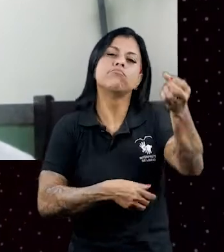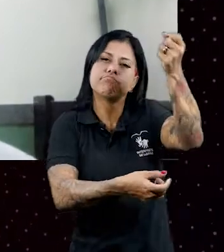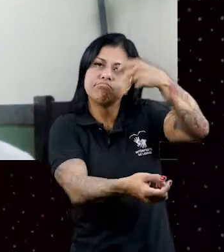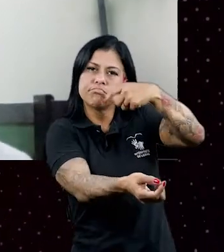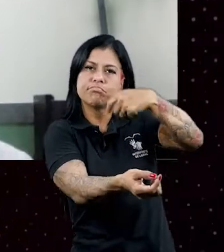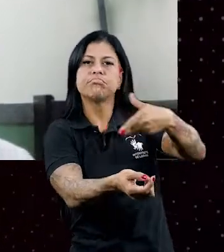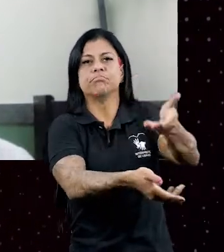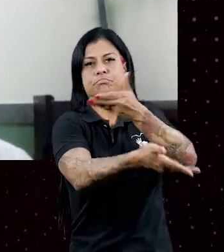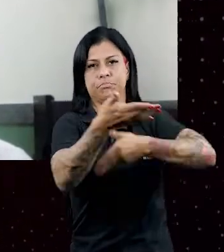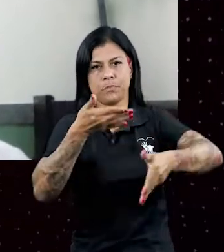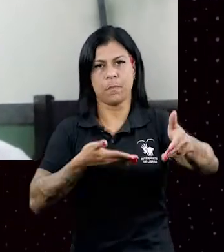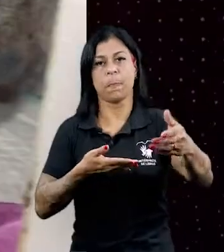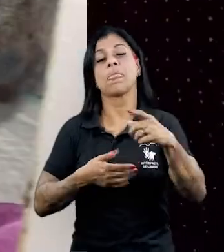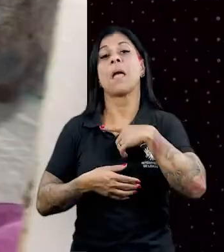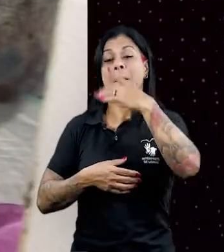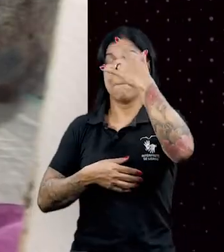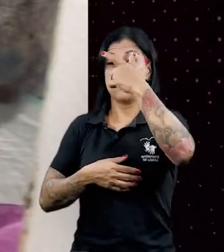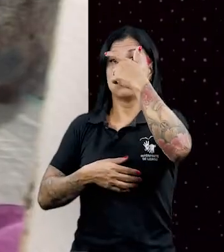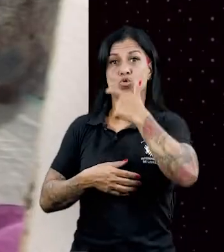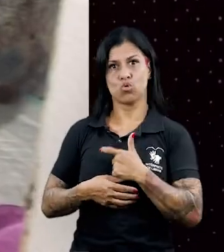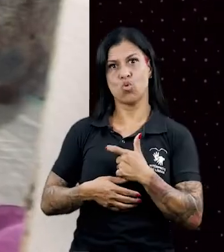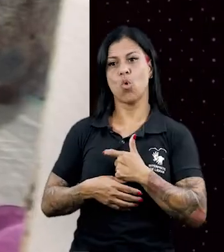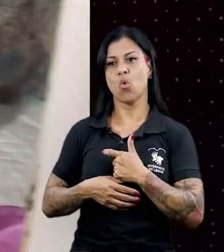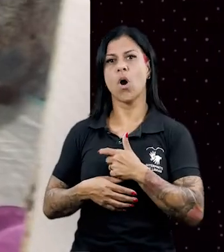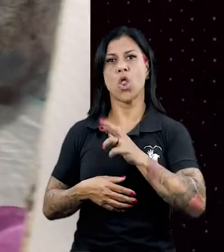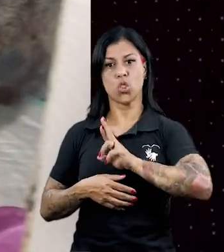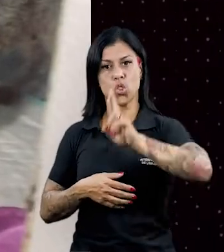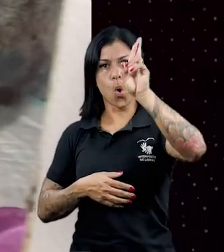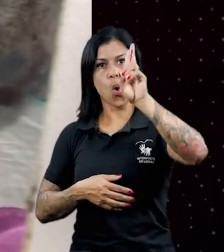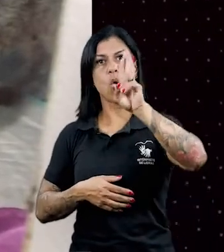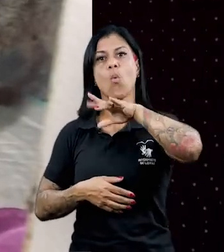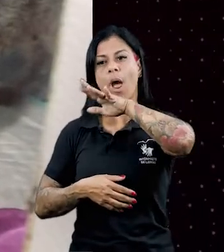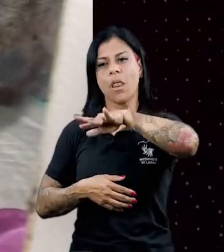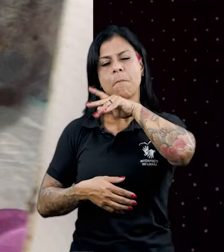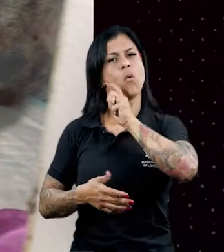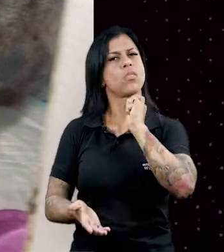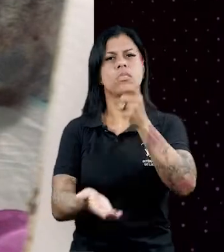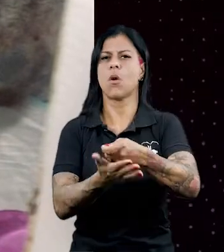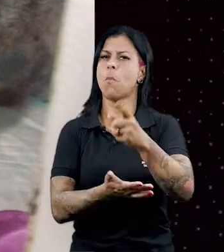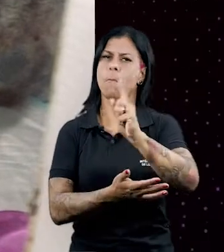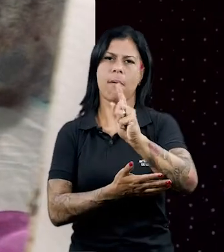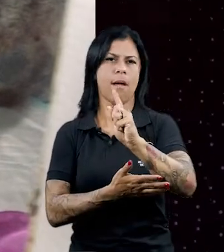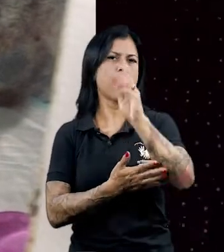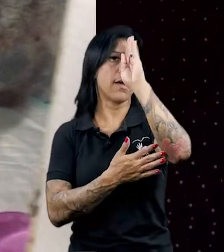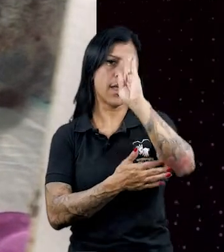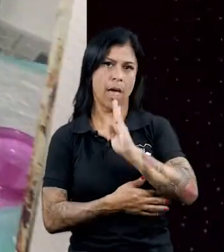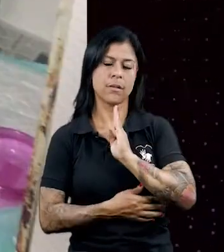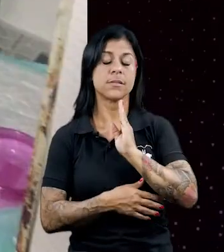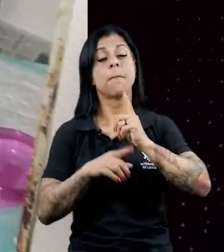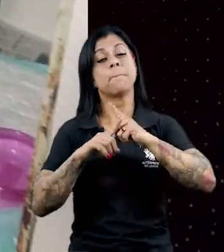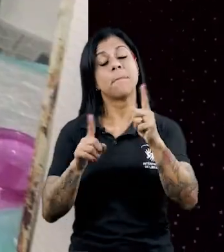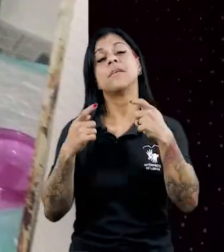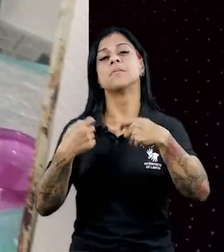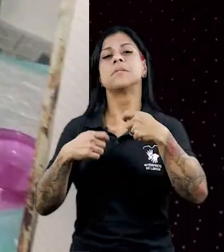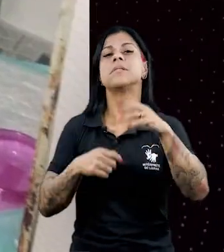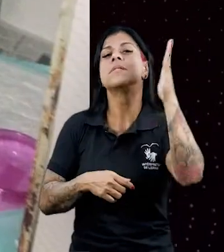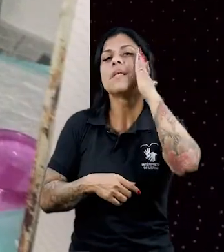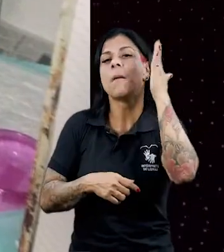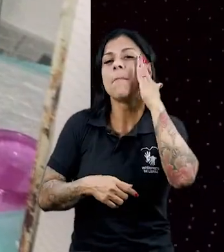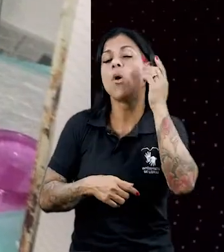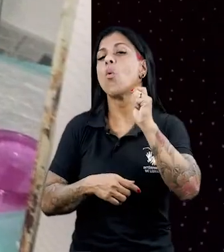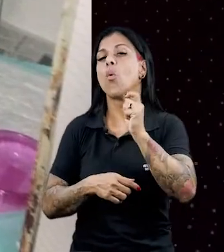à transfusão de sangue. O tutor do pet que receberá a transfusão não paga pelo sangue, e sim pelo